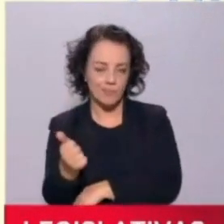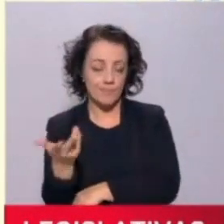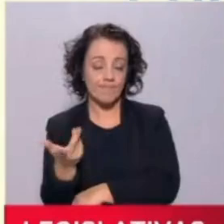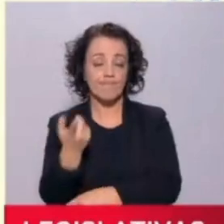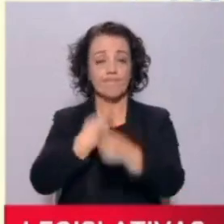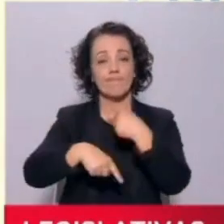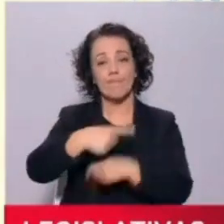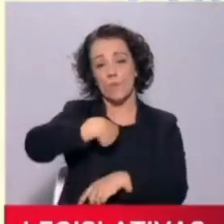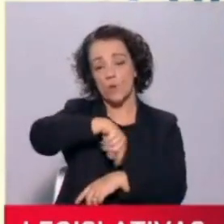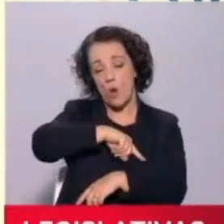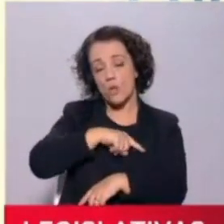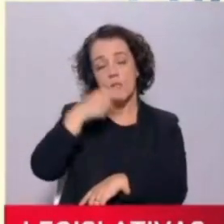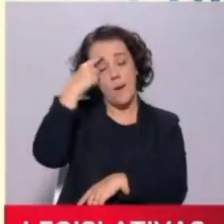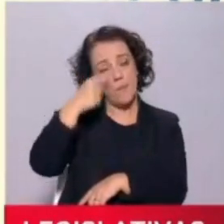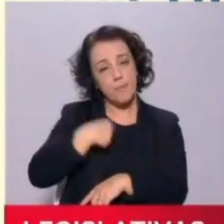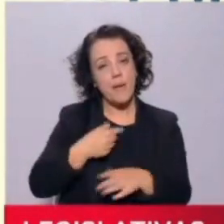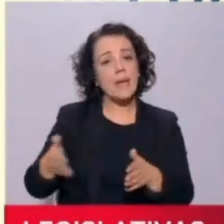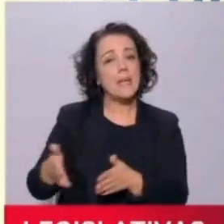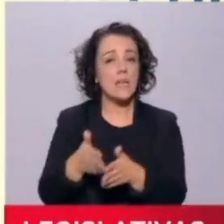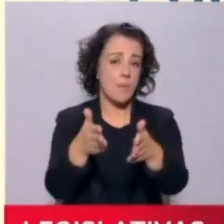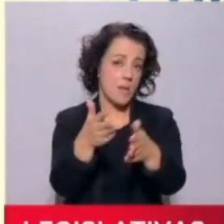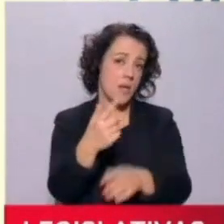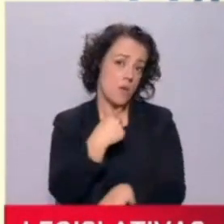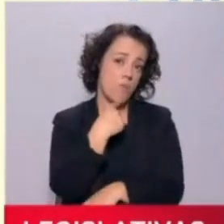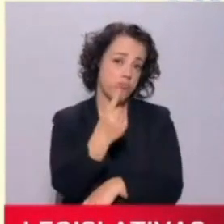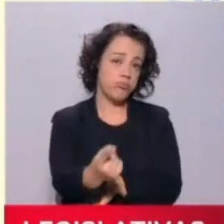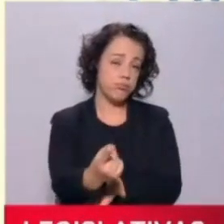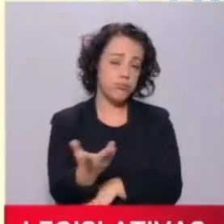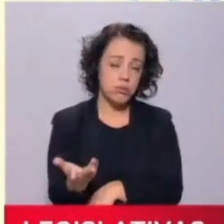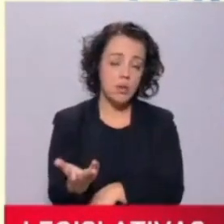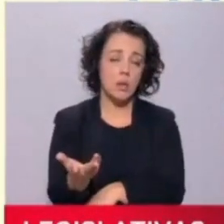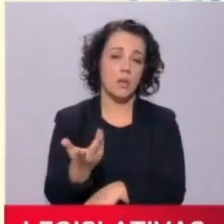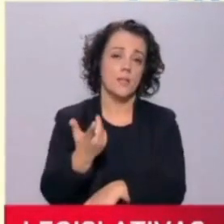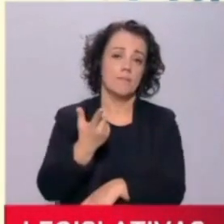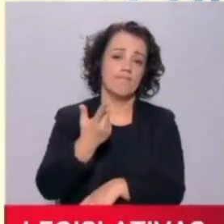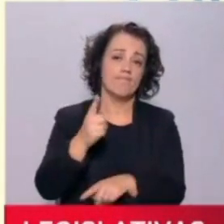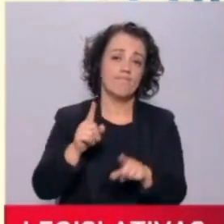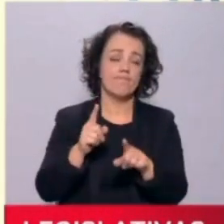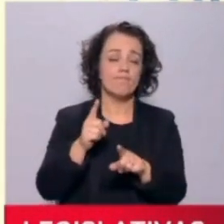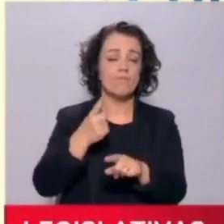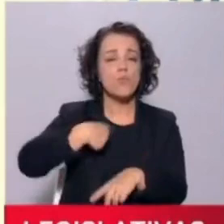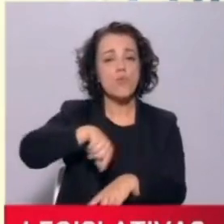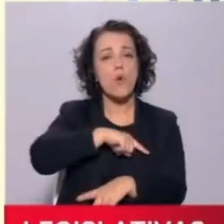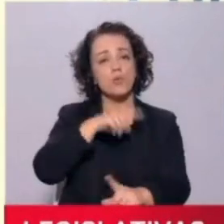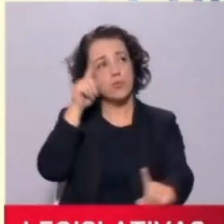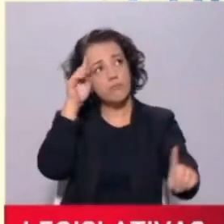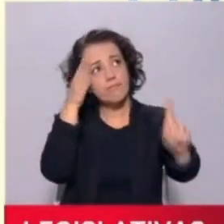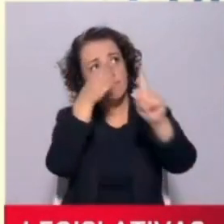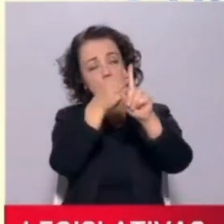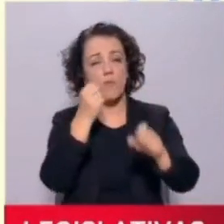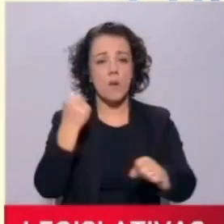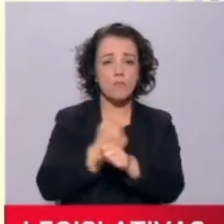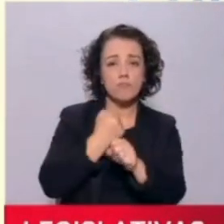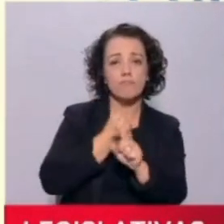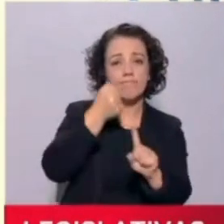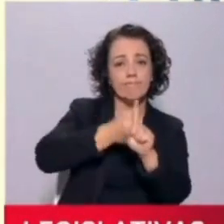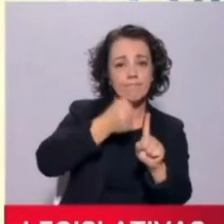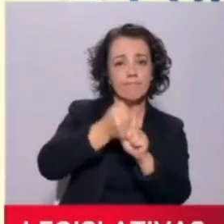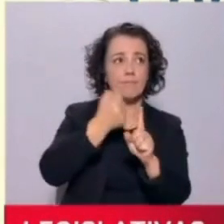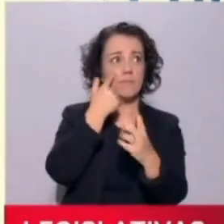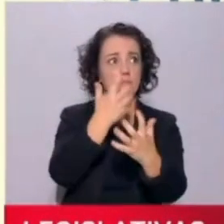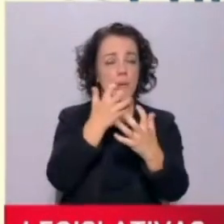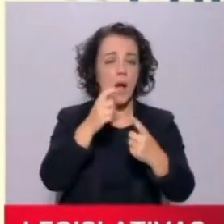parte sabemos temos ainda um longo caminho para trilhar para conseguir nadar não só avança as nossas causas nem particular naquilo que é causa